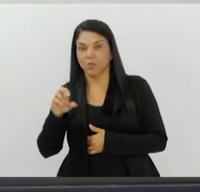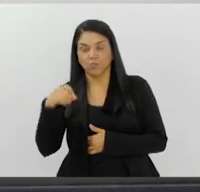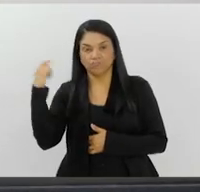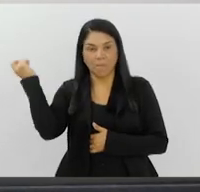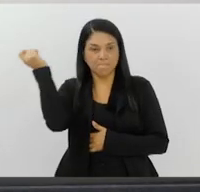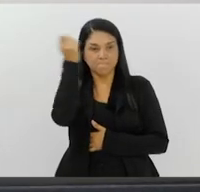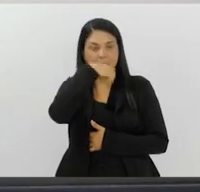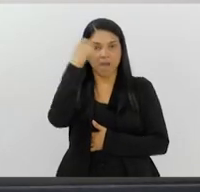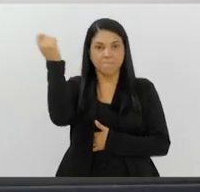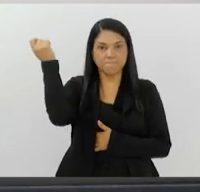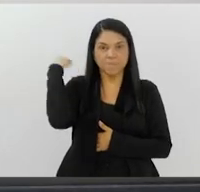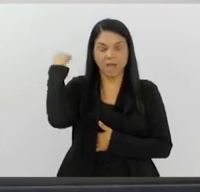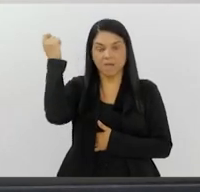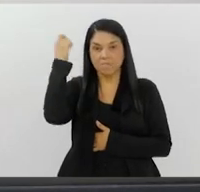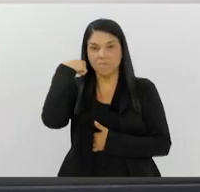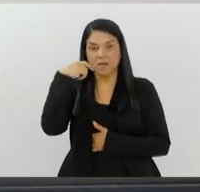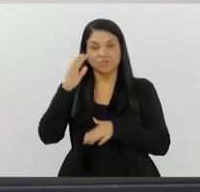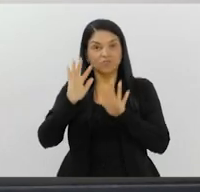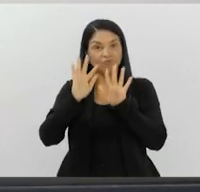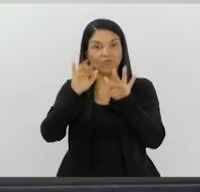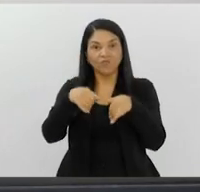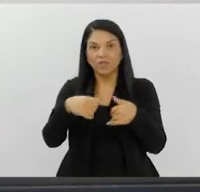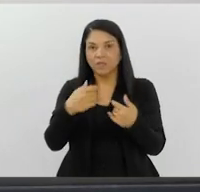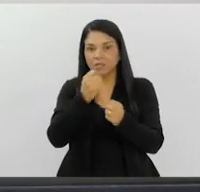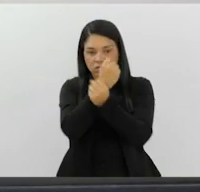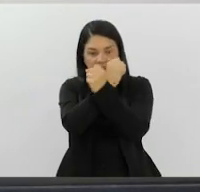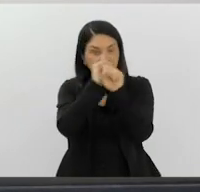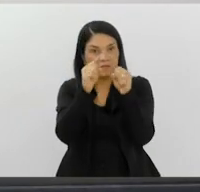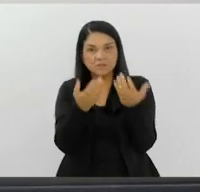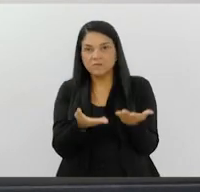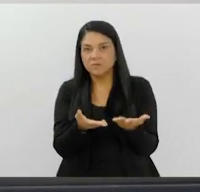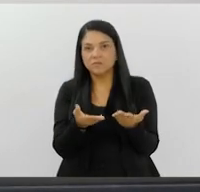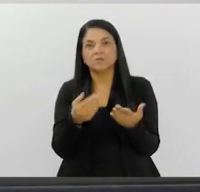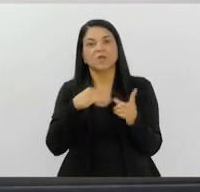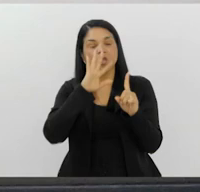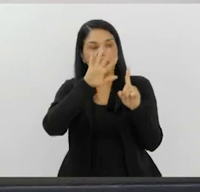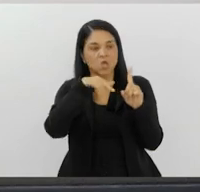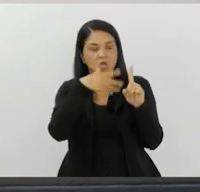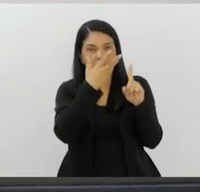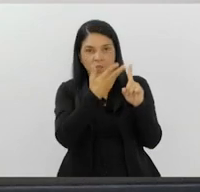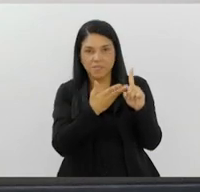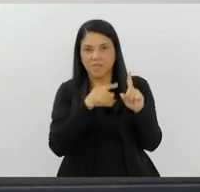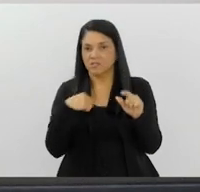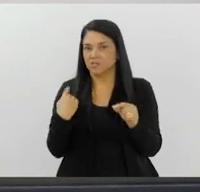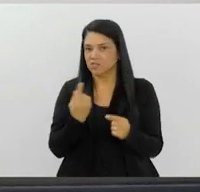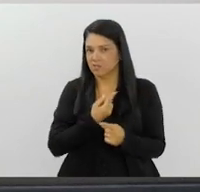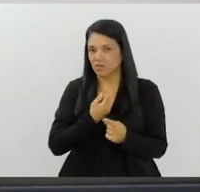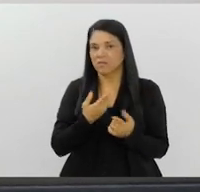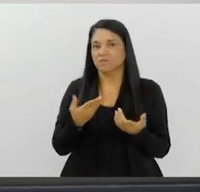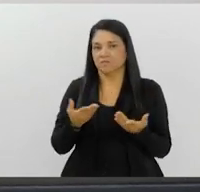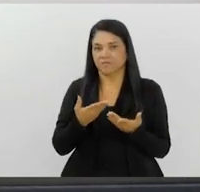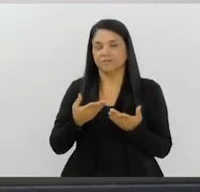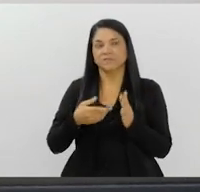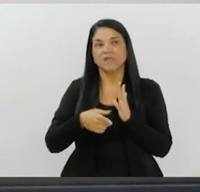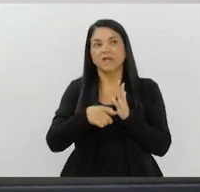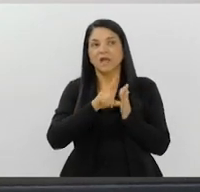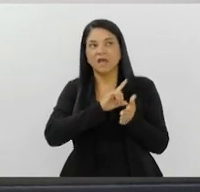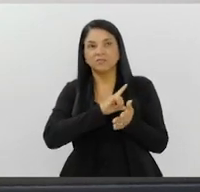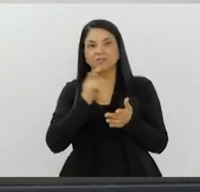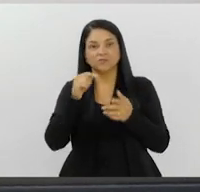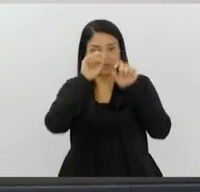suposto fim da escravidão então por isso nós fizemos essa homenagem antes tivemos na homenagem na